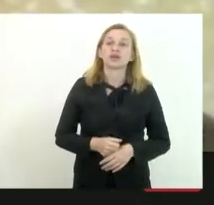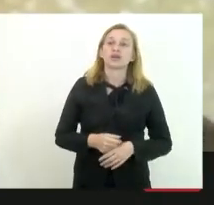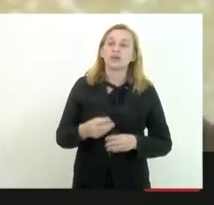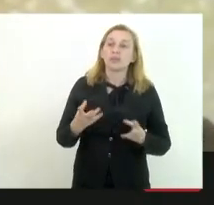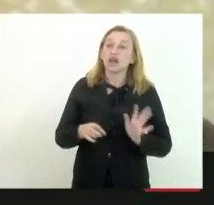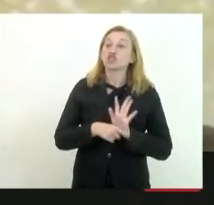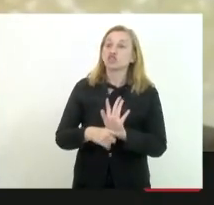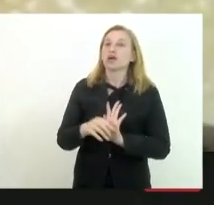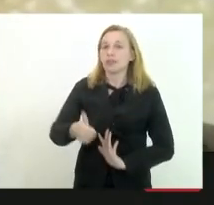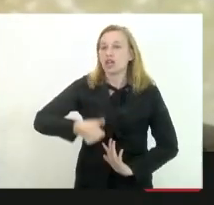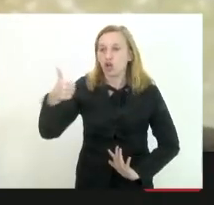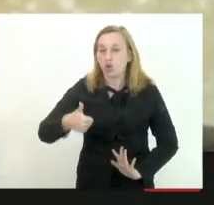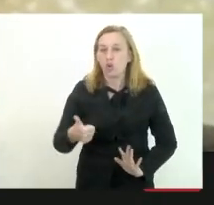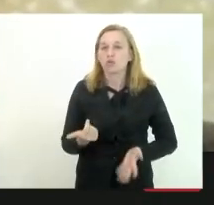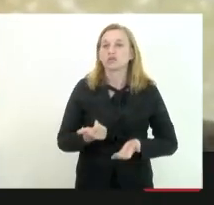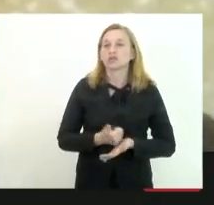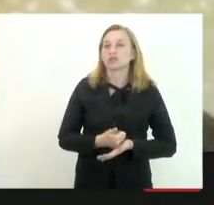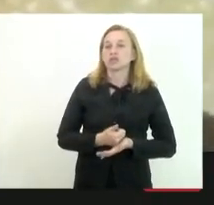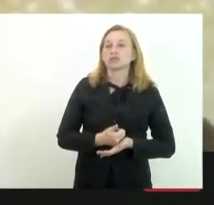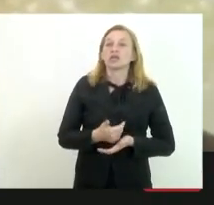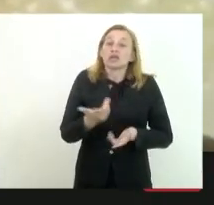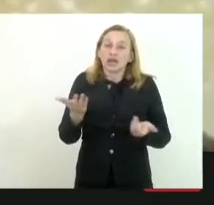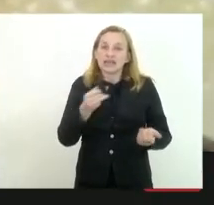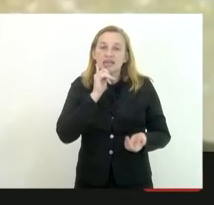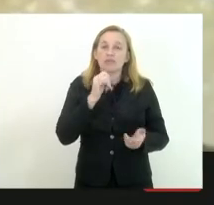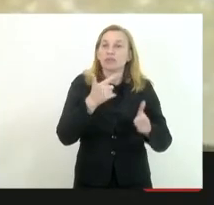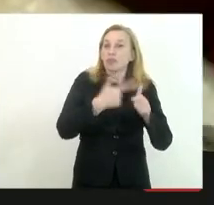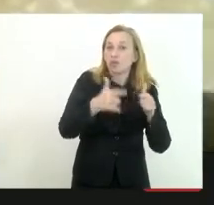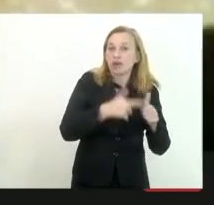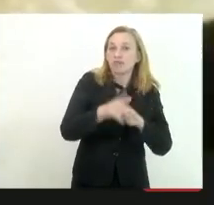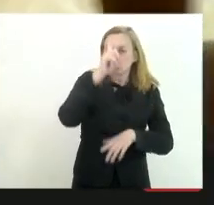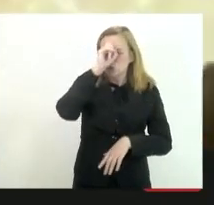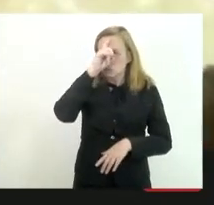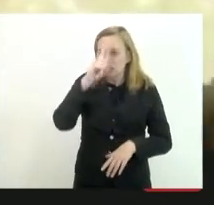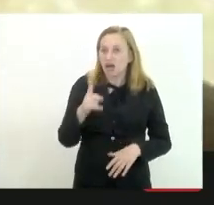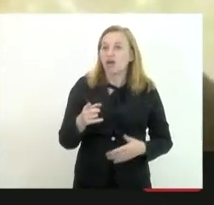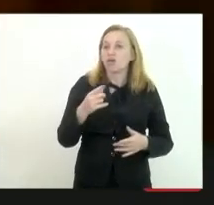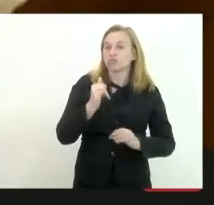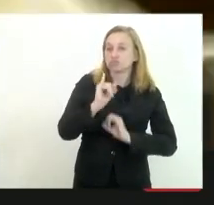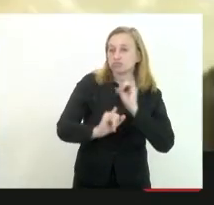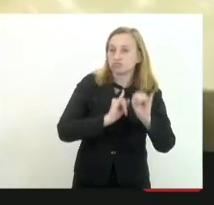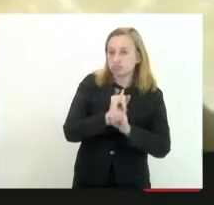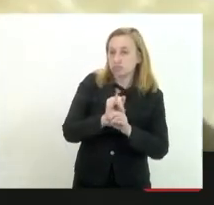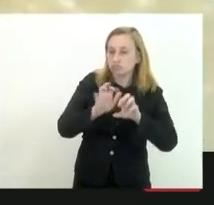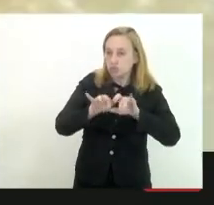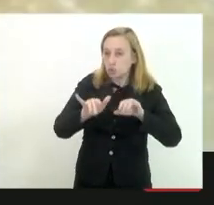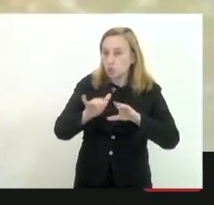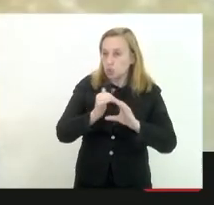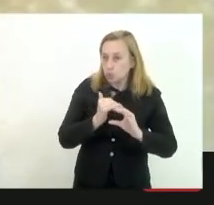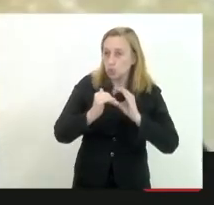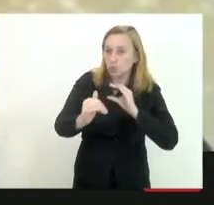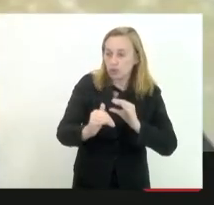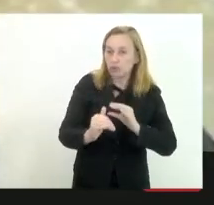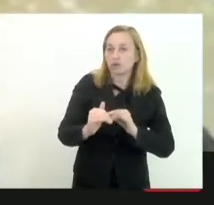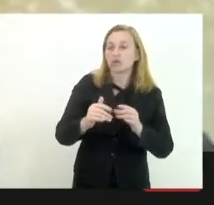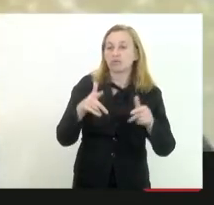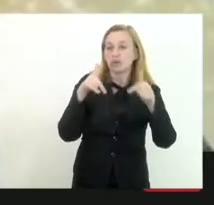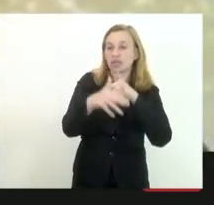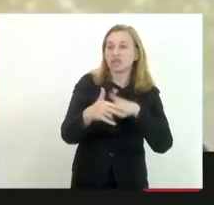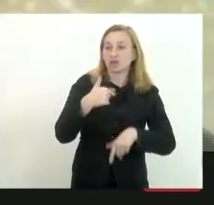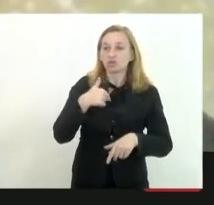facilitar. Por exemplo, ele teve lá um problema no hospital, alguma coisa online que ele dissesse, olha, estão me impedindo aqui de subir, etc.